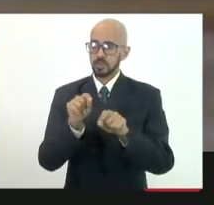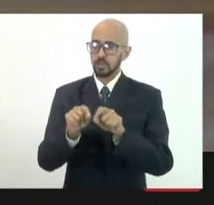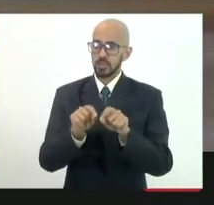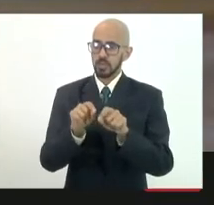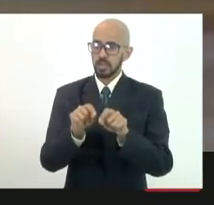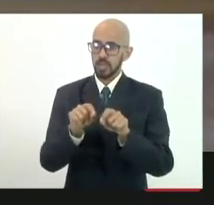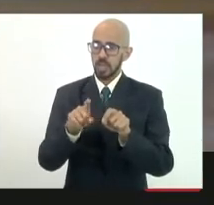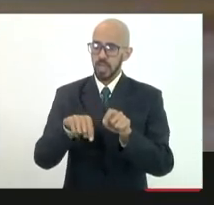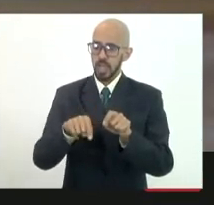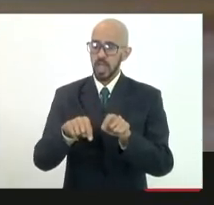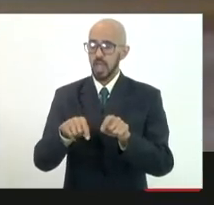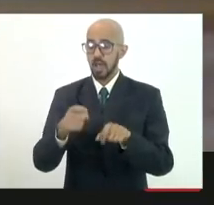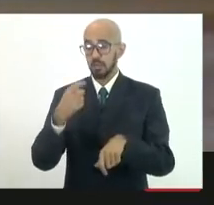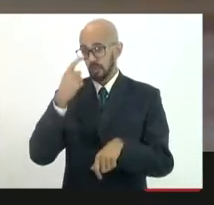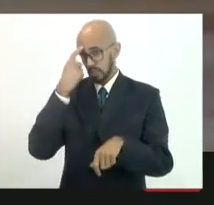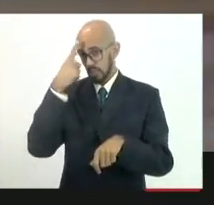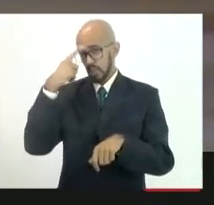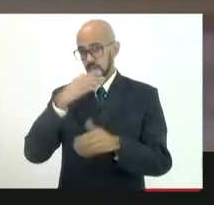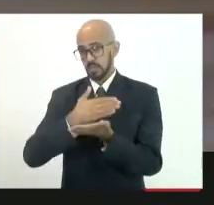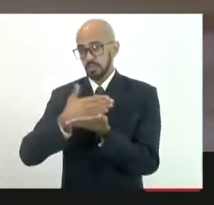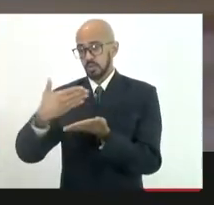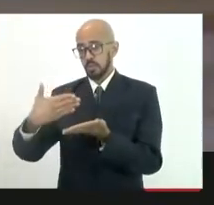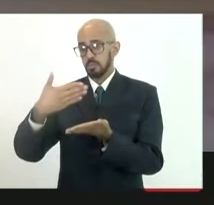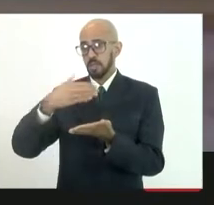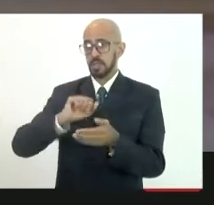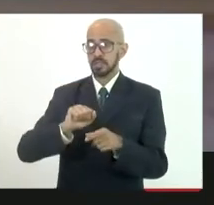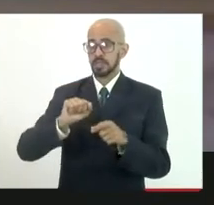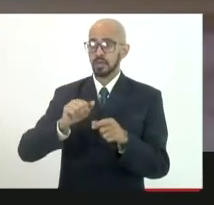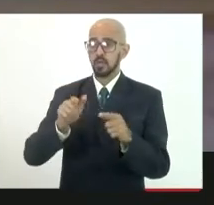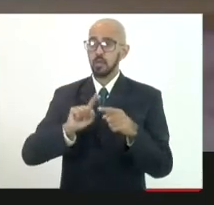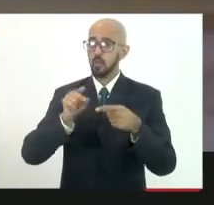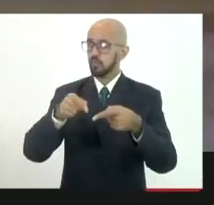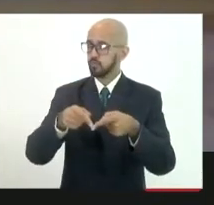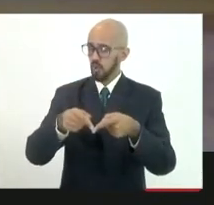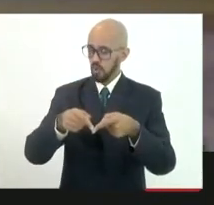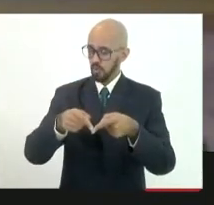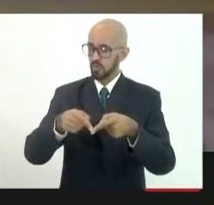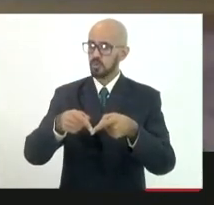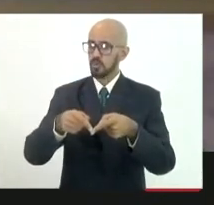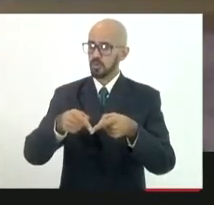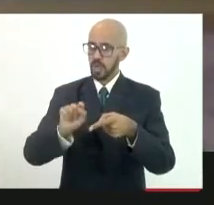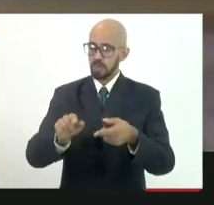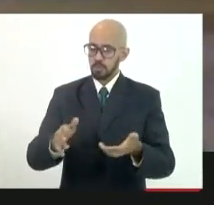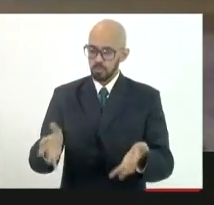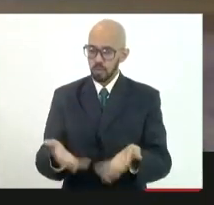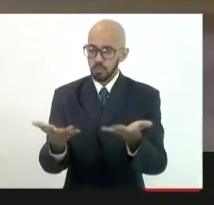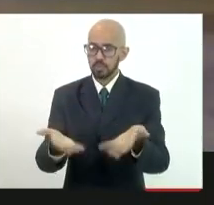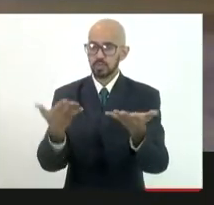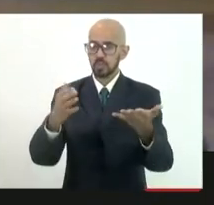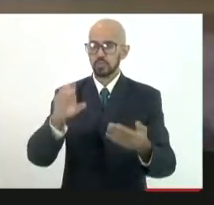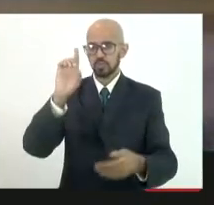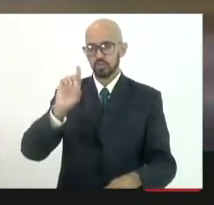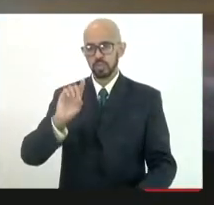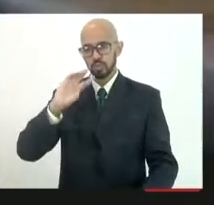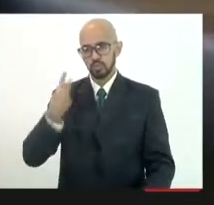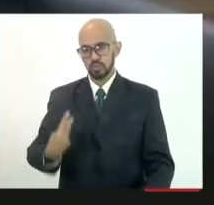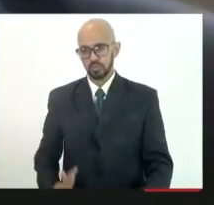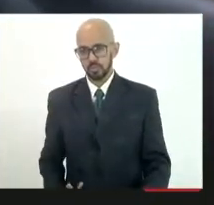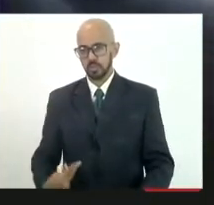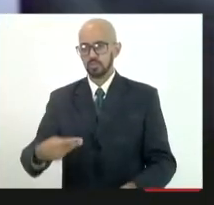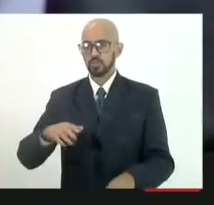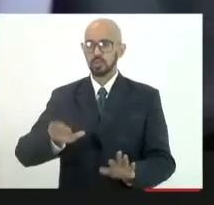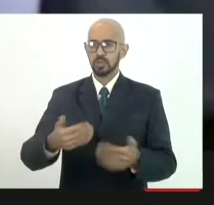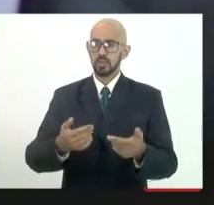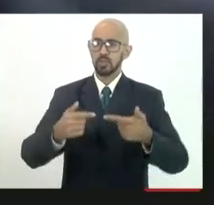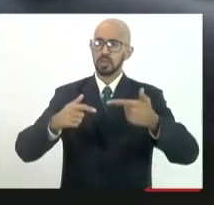se inicia, que está muito mais focado inicialmente na questão da promoção de direitos humanos, né? E aí, chegando a esse segundo